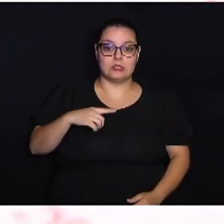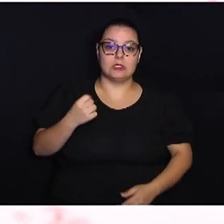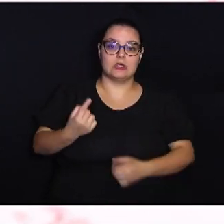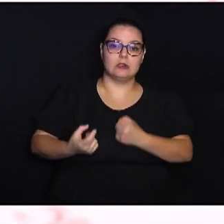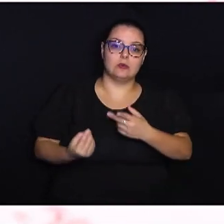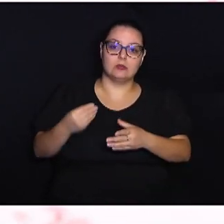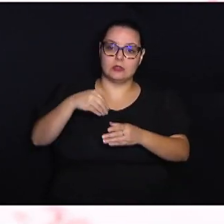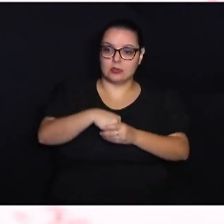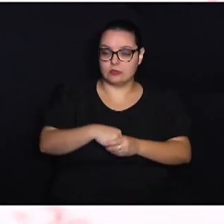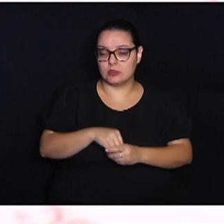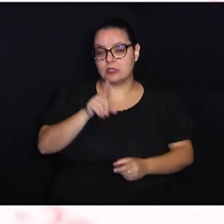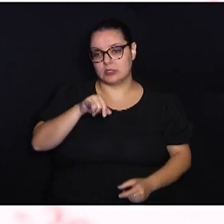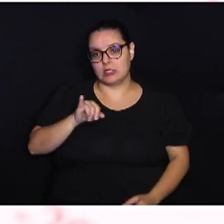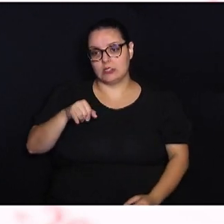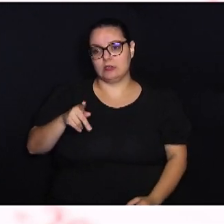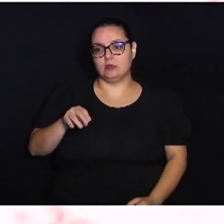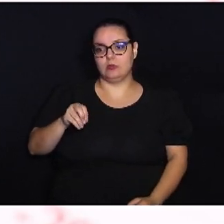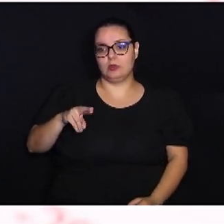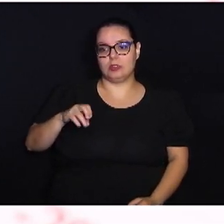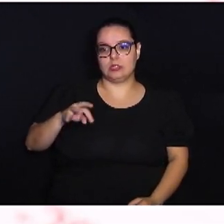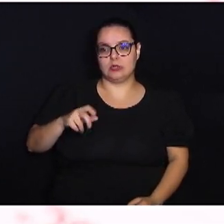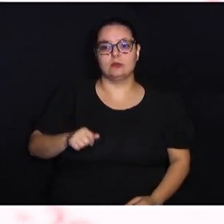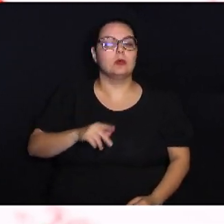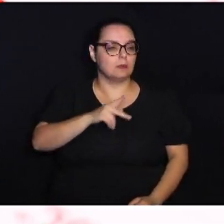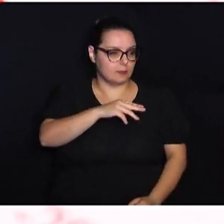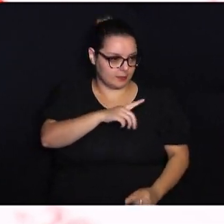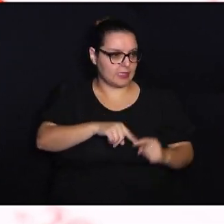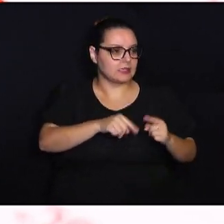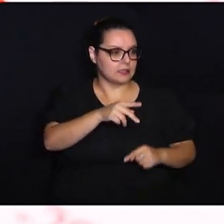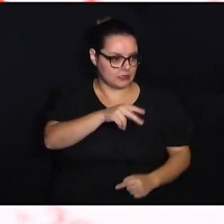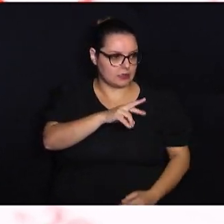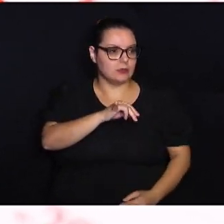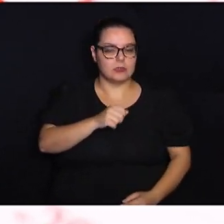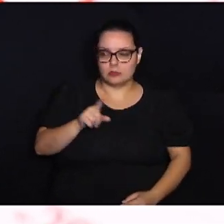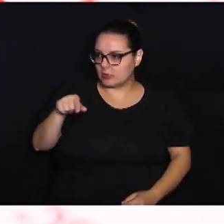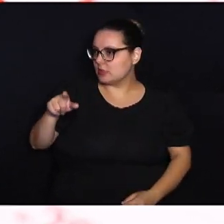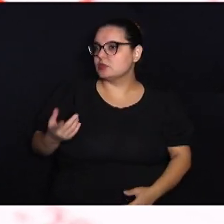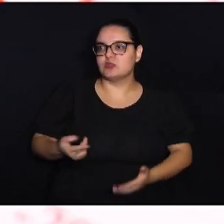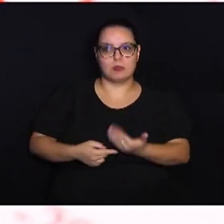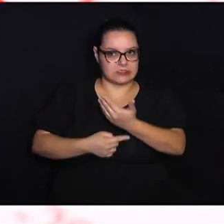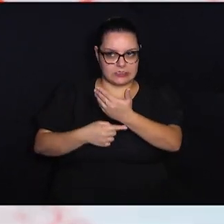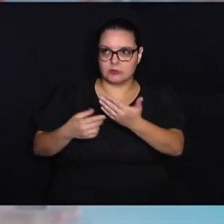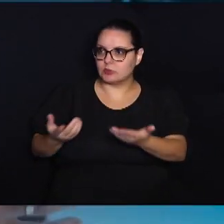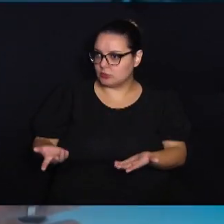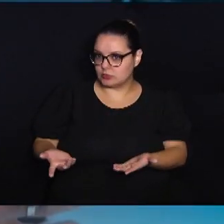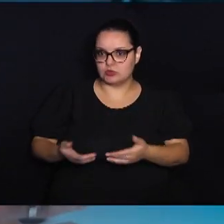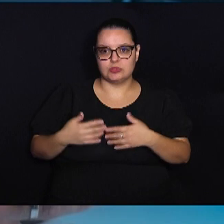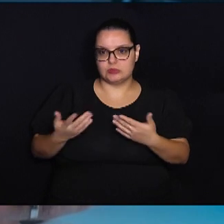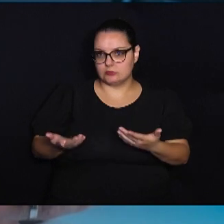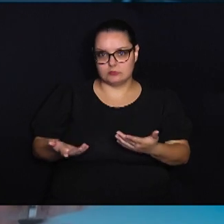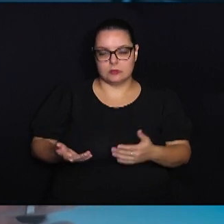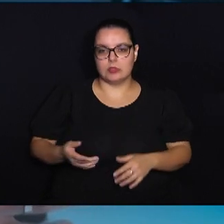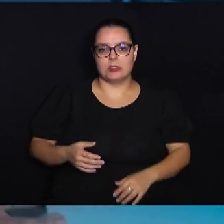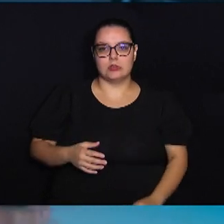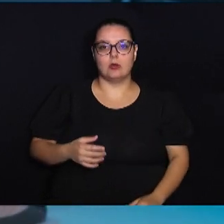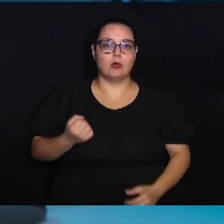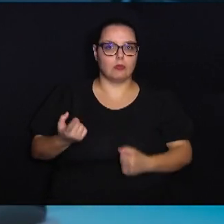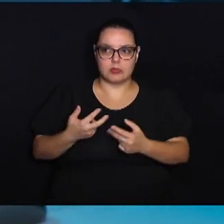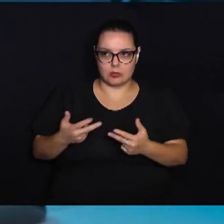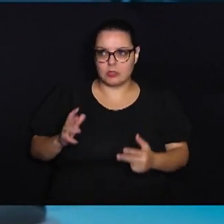assim, combater as consequências das mudanças no clima. Uma das questões, sem sombra de dúvidas, é